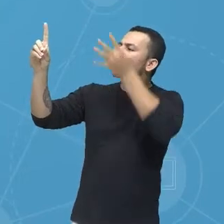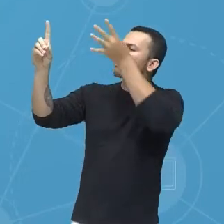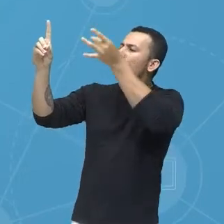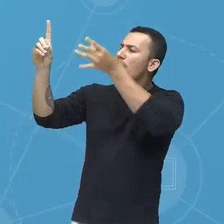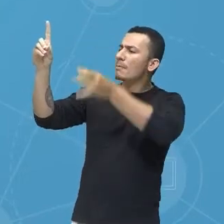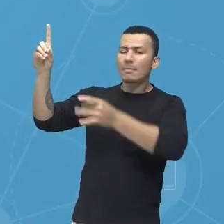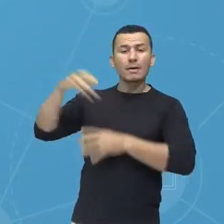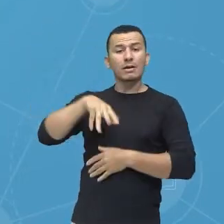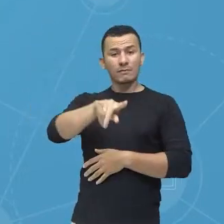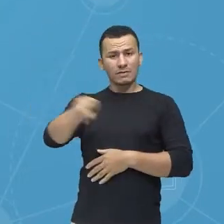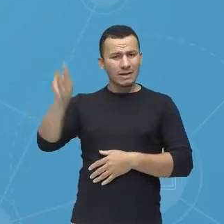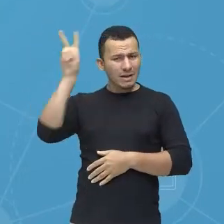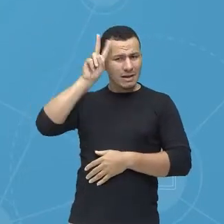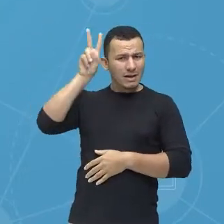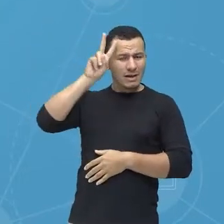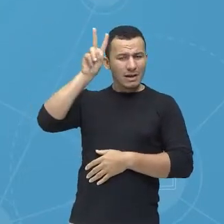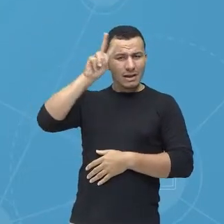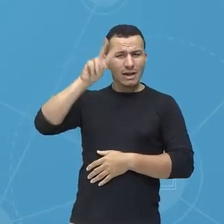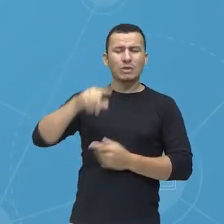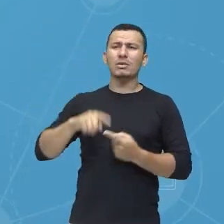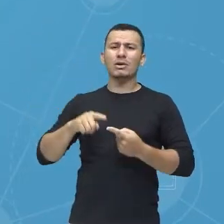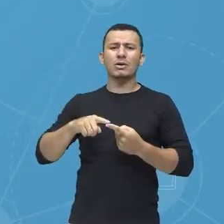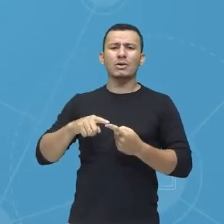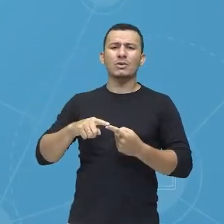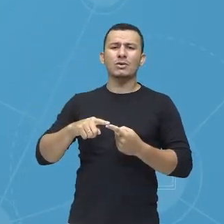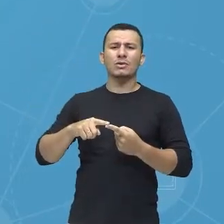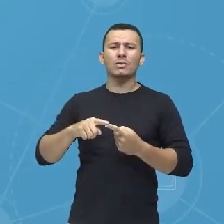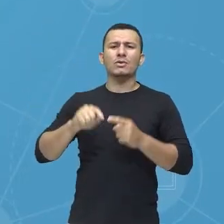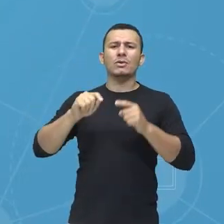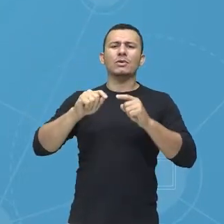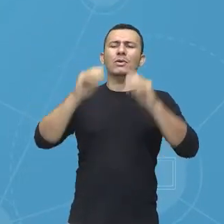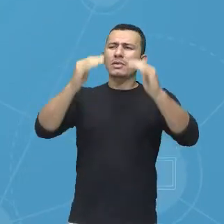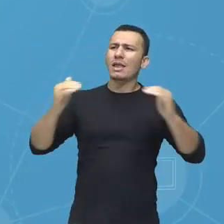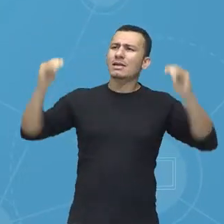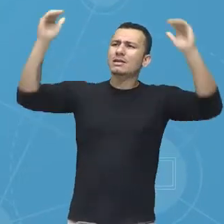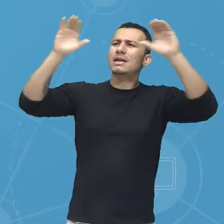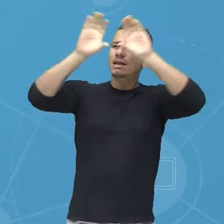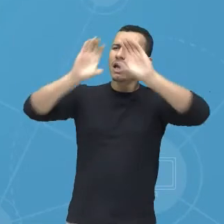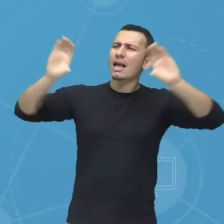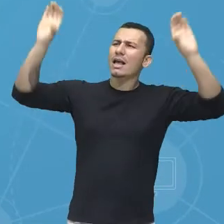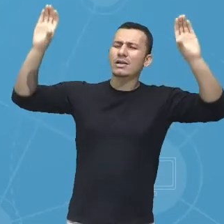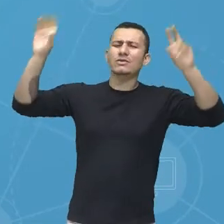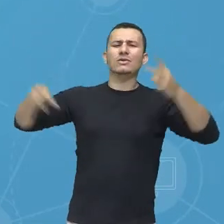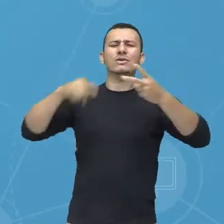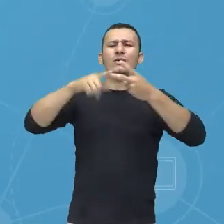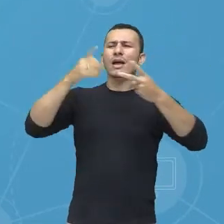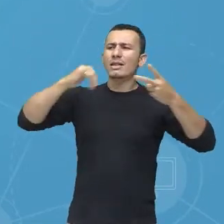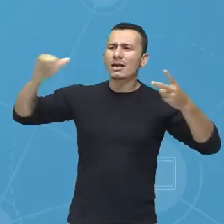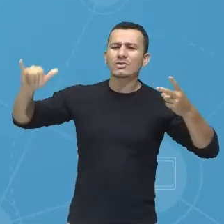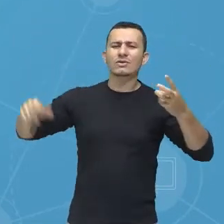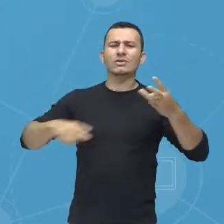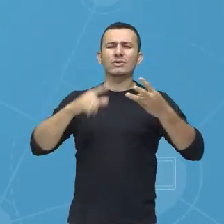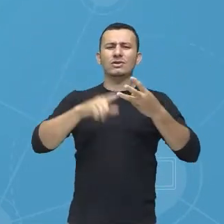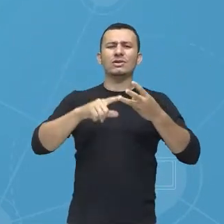Lembram quando nós falamos no tudo que é, no transcendente, energia, Alá,